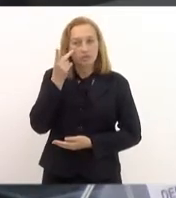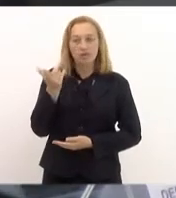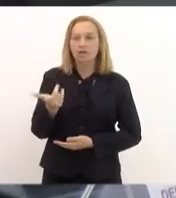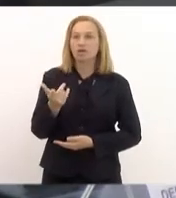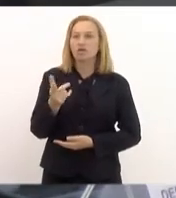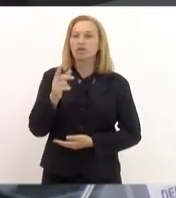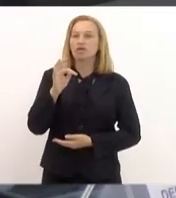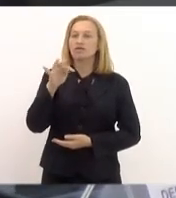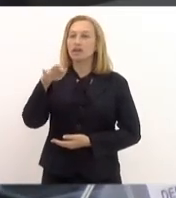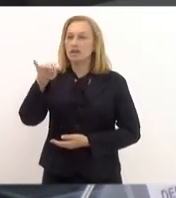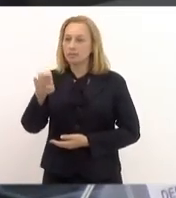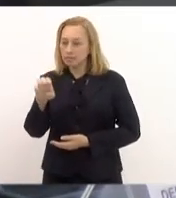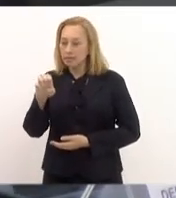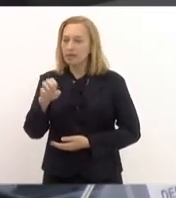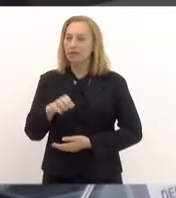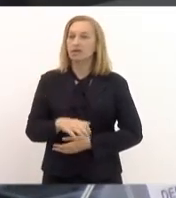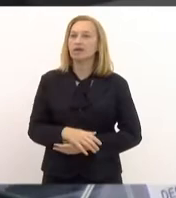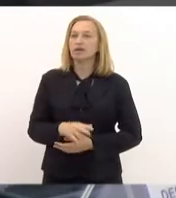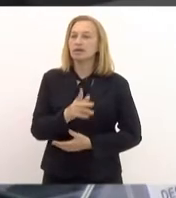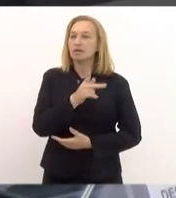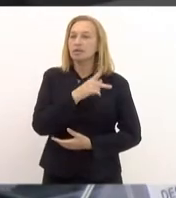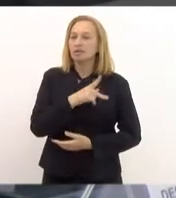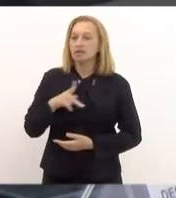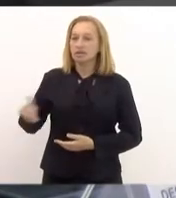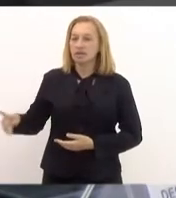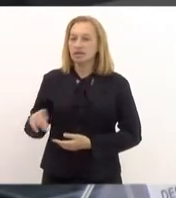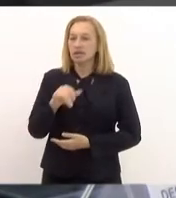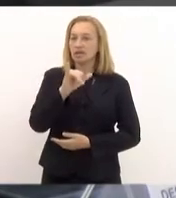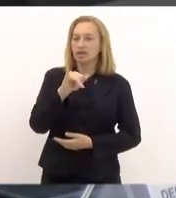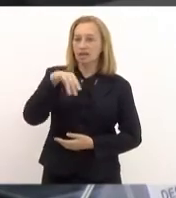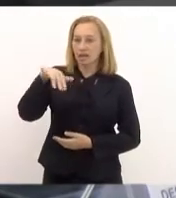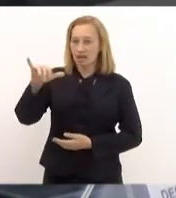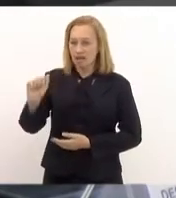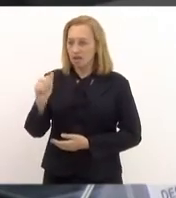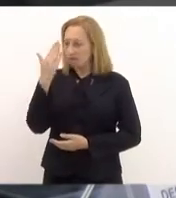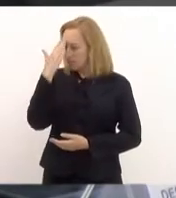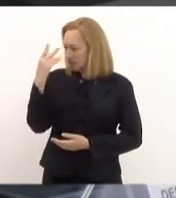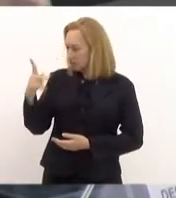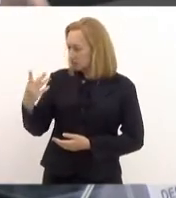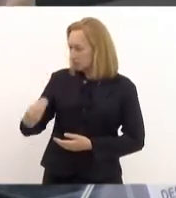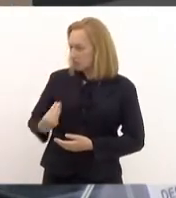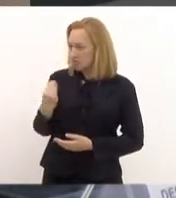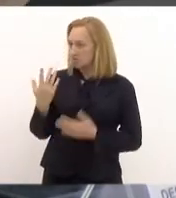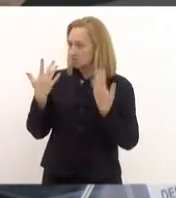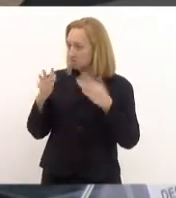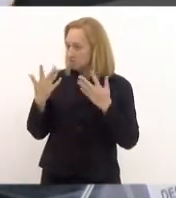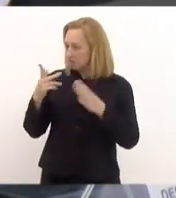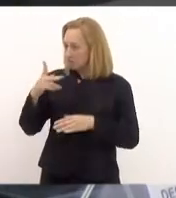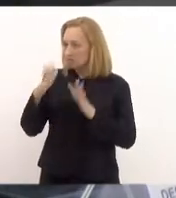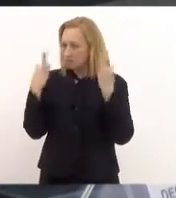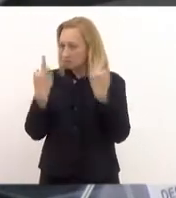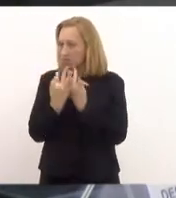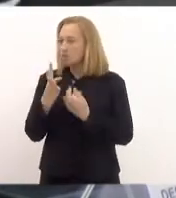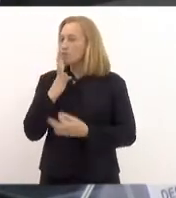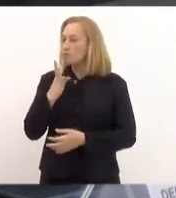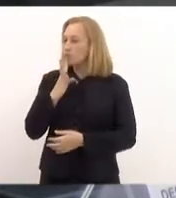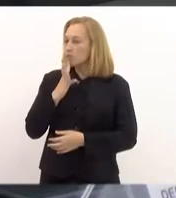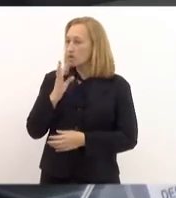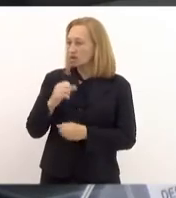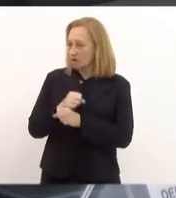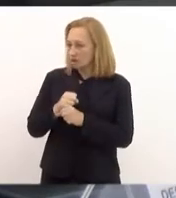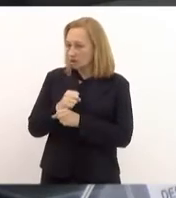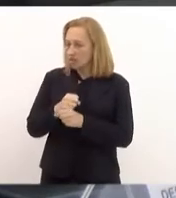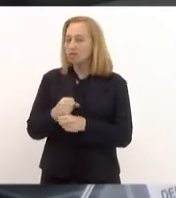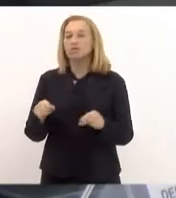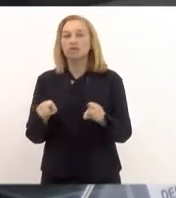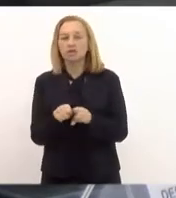Campelo Brondi, presidente do INEA. Obrigado por sua presença. Saudações à sua família, que conheço há muito tempo.